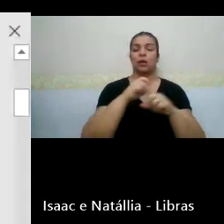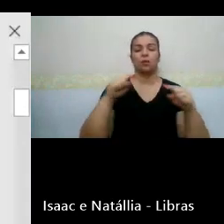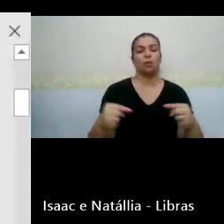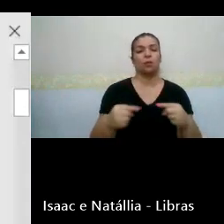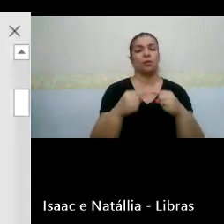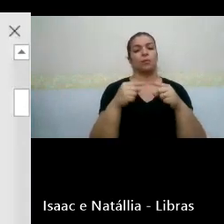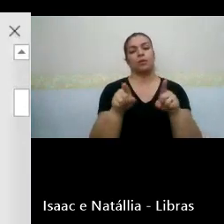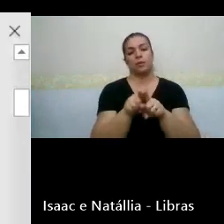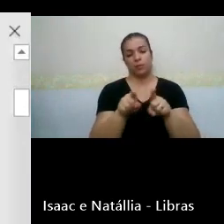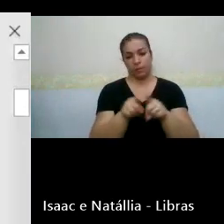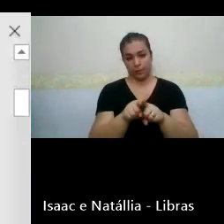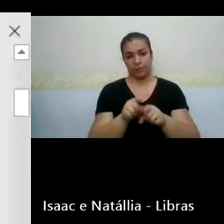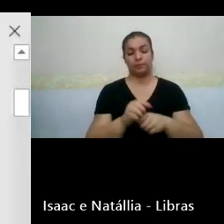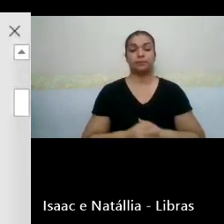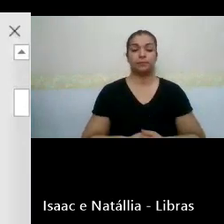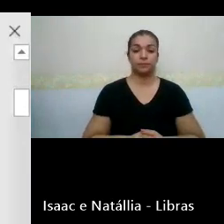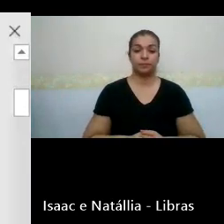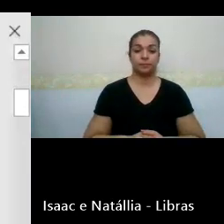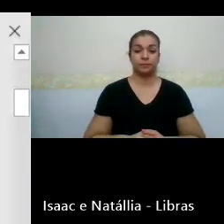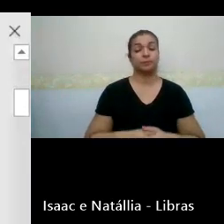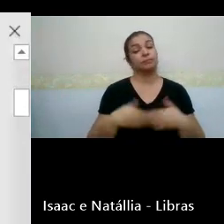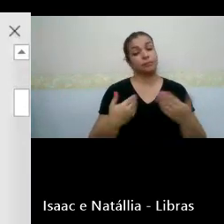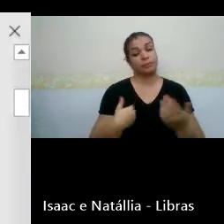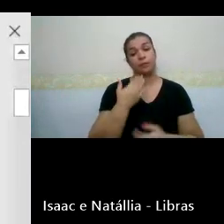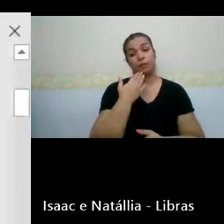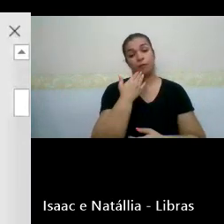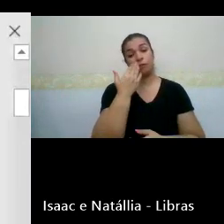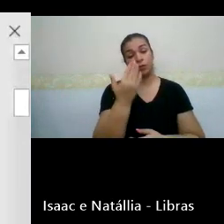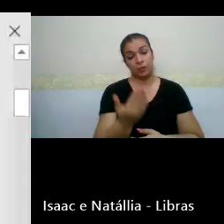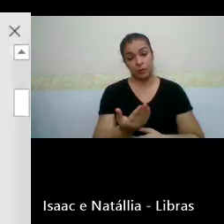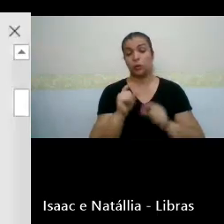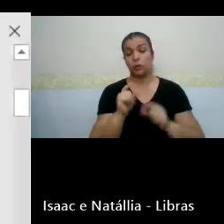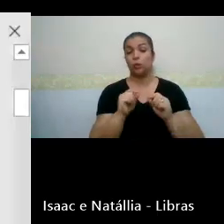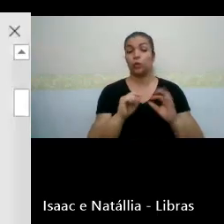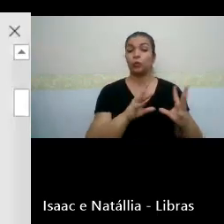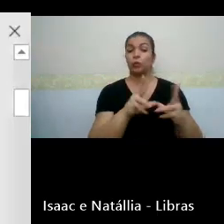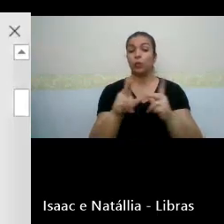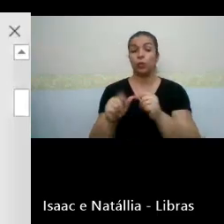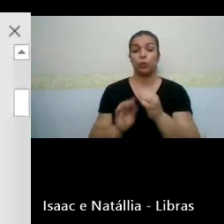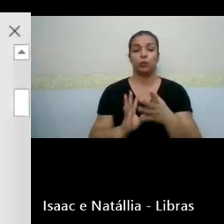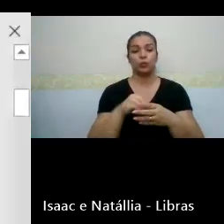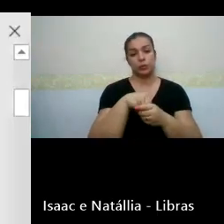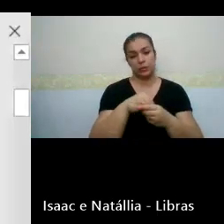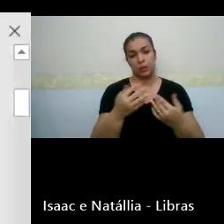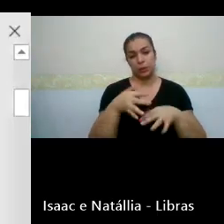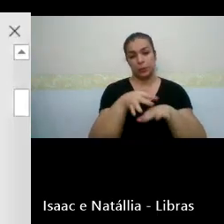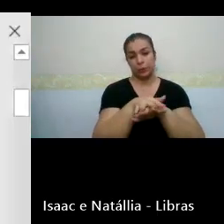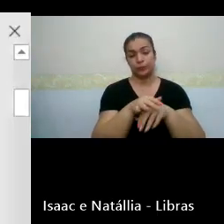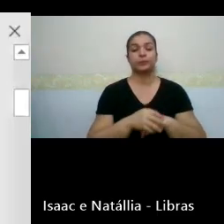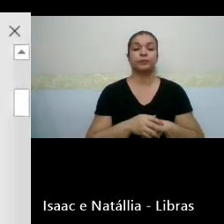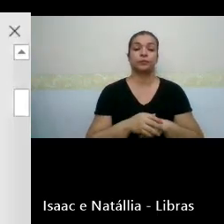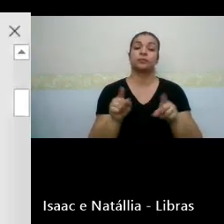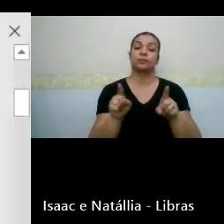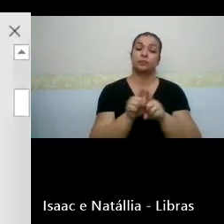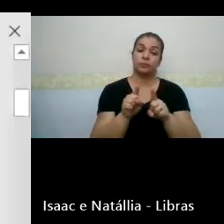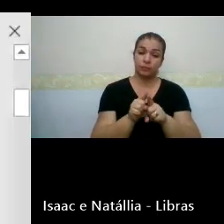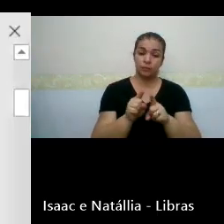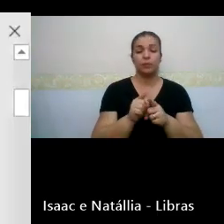nesse processo, favorecendo a inclusão de todos, tá? A prevenção do ambiente natural